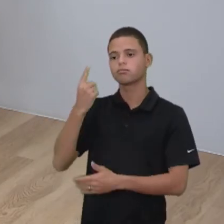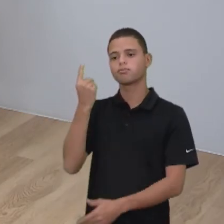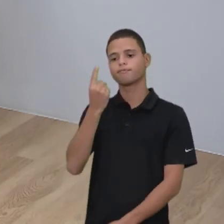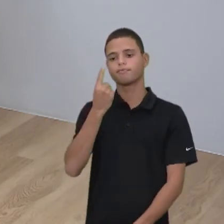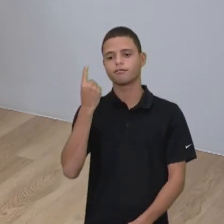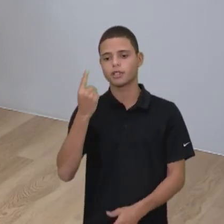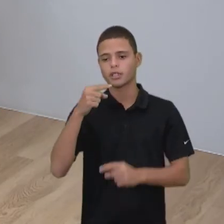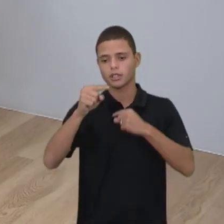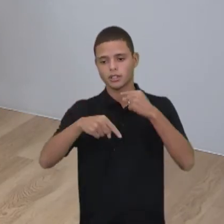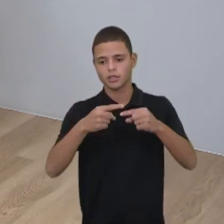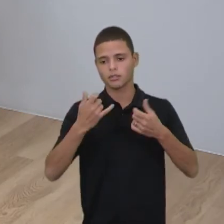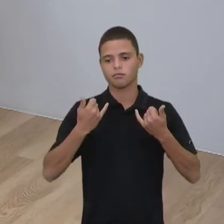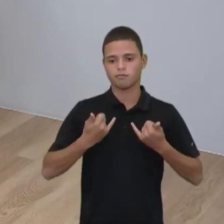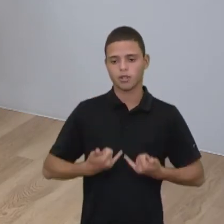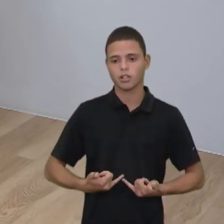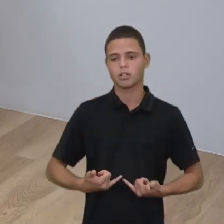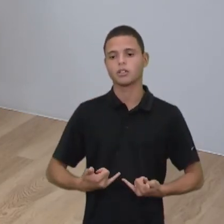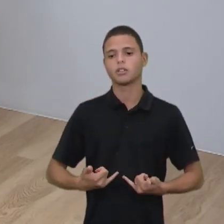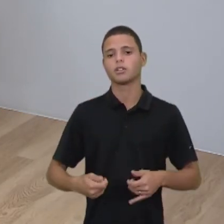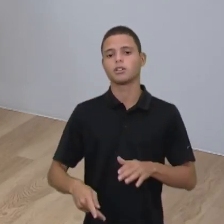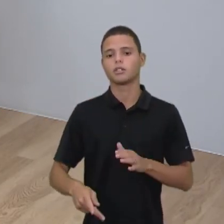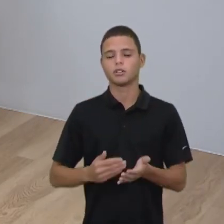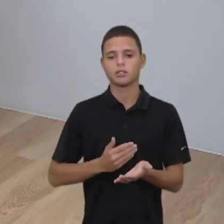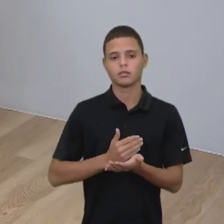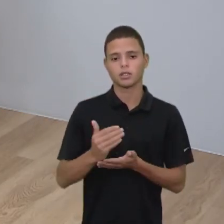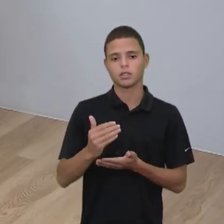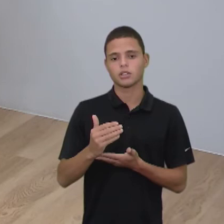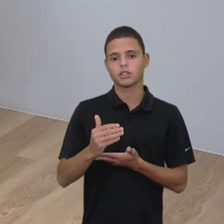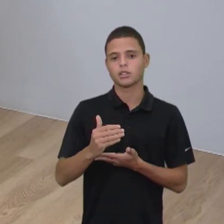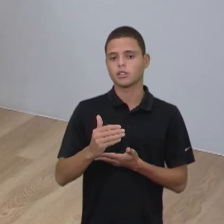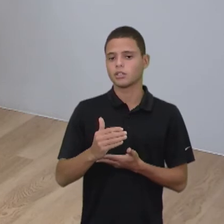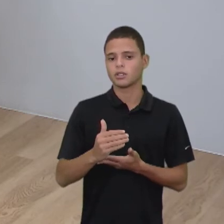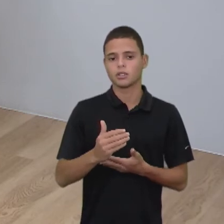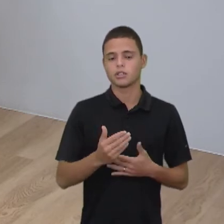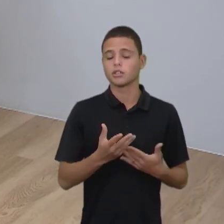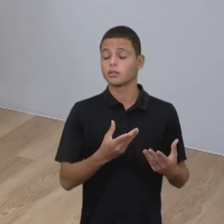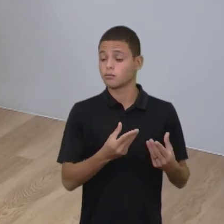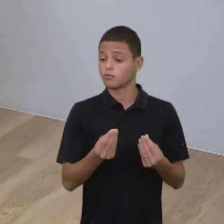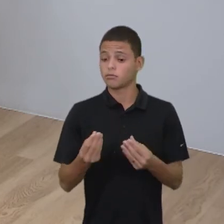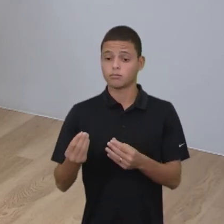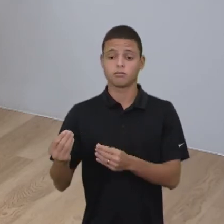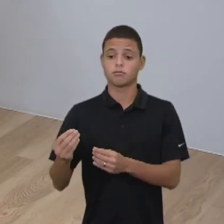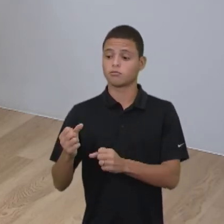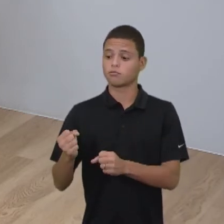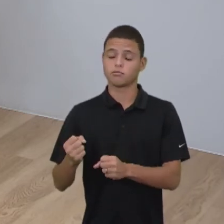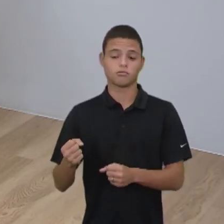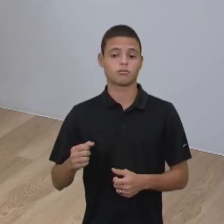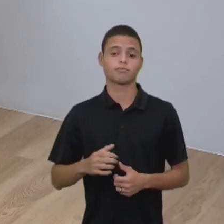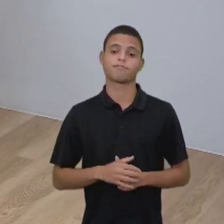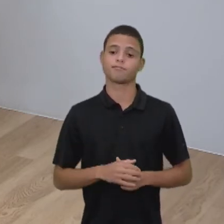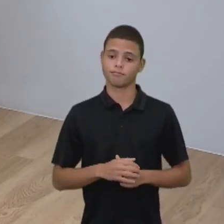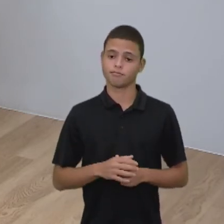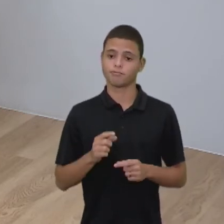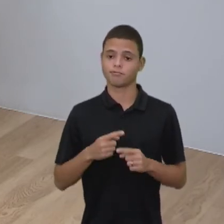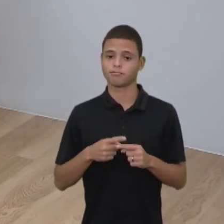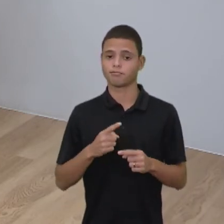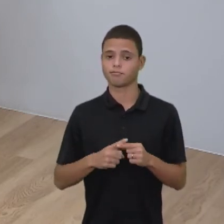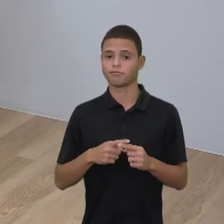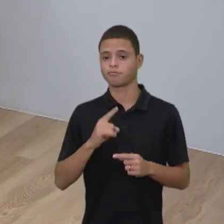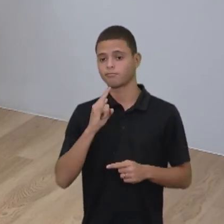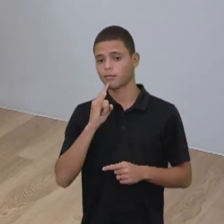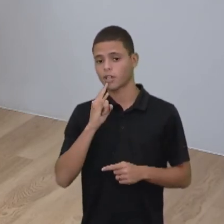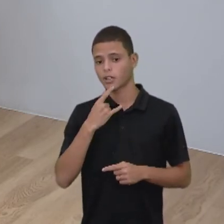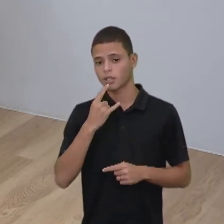vão aparecendo na forma de um jejum muito prolongado. É justamente porque o álcool, a gente